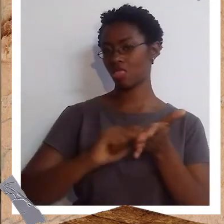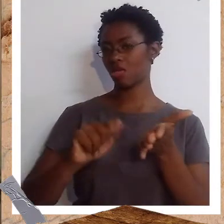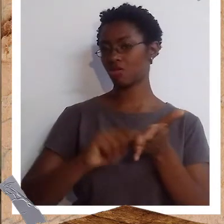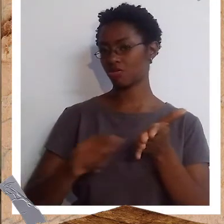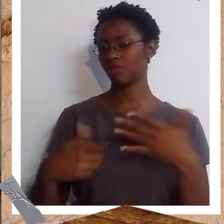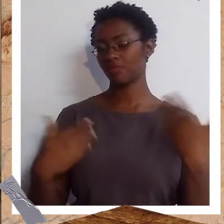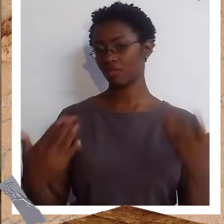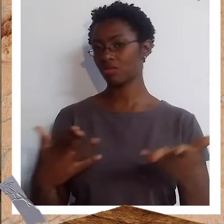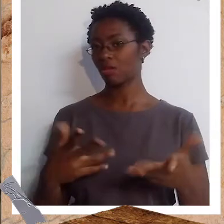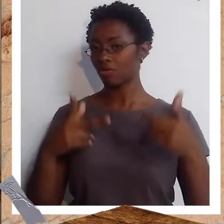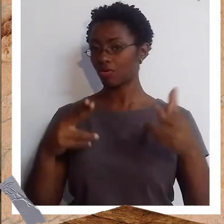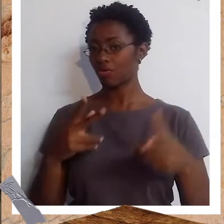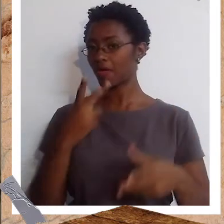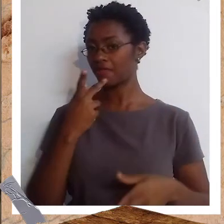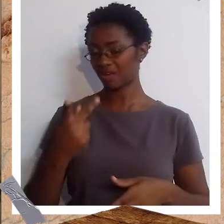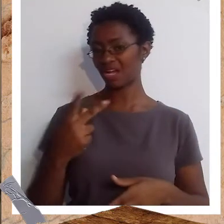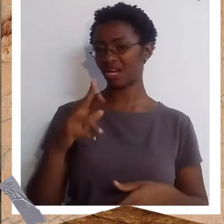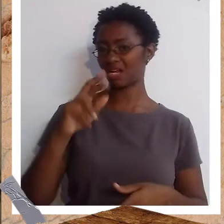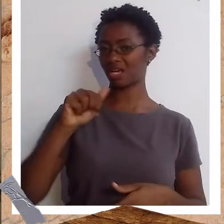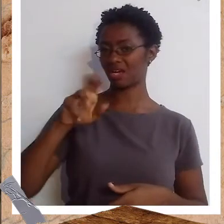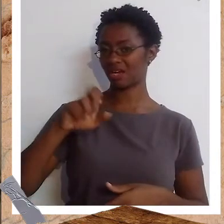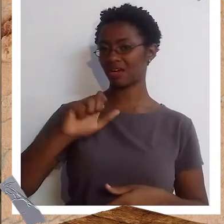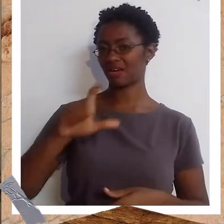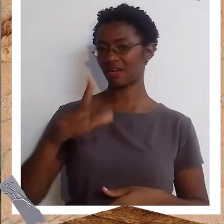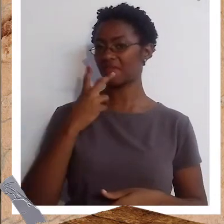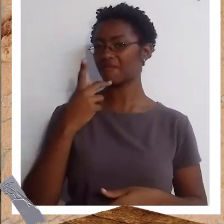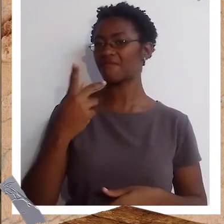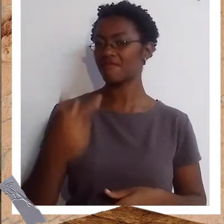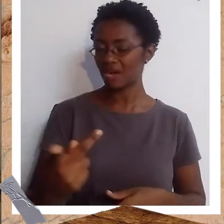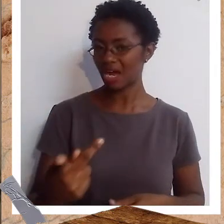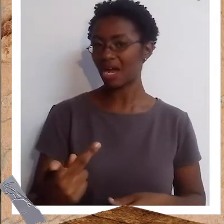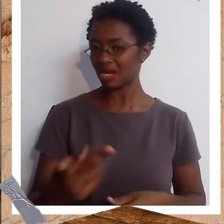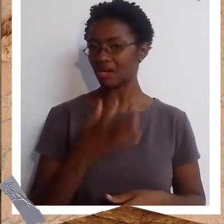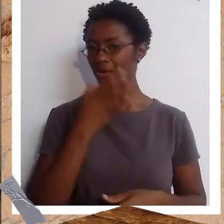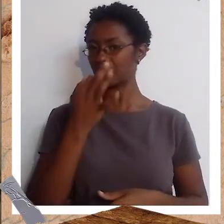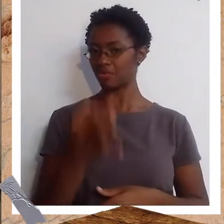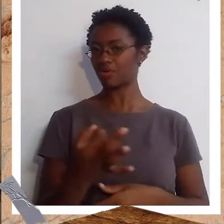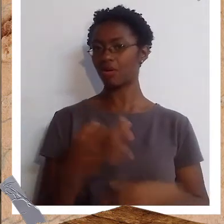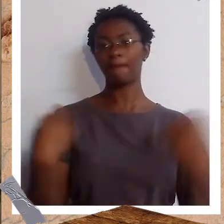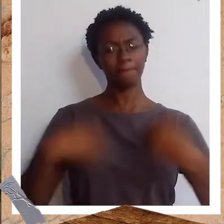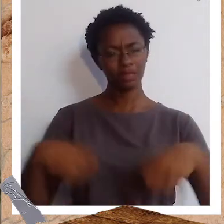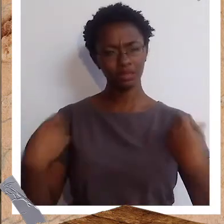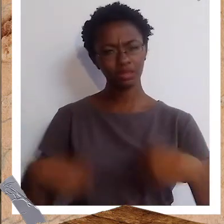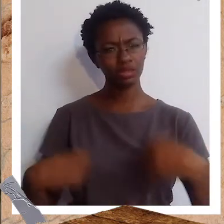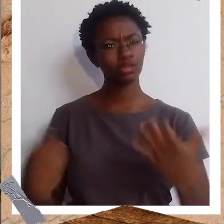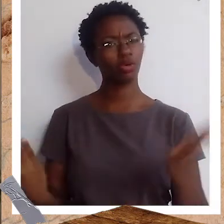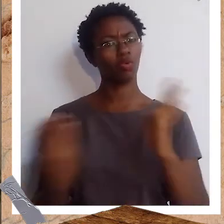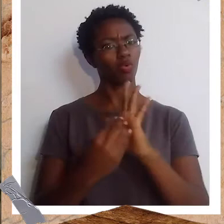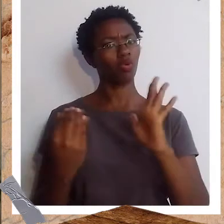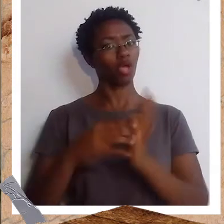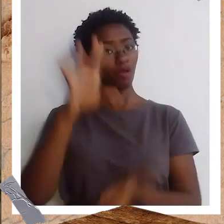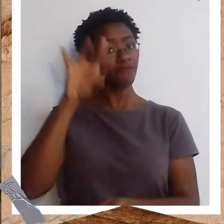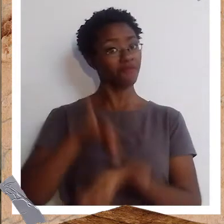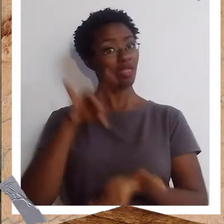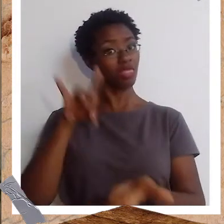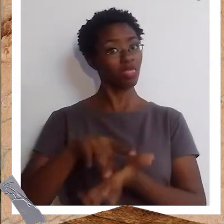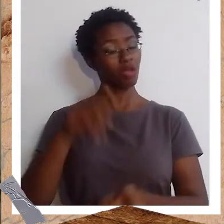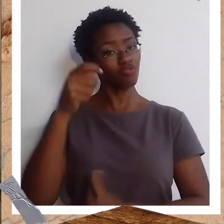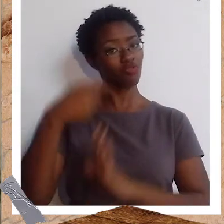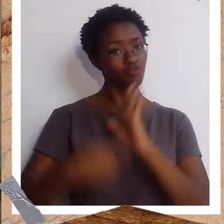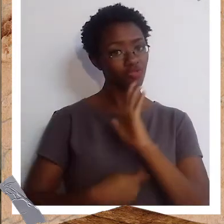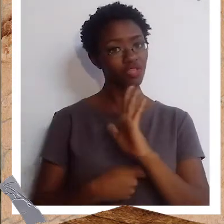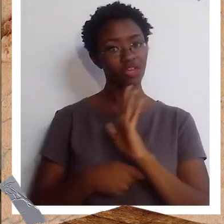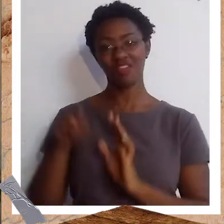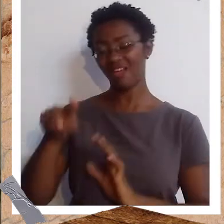quando a Raquel, né, traz essa menção que é necessário voltar aos originais de Carolina e lê-la na sua complexidade, é